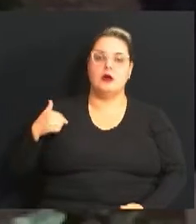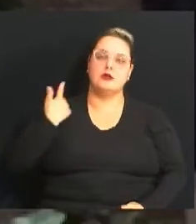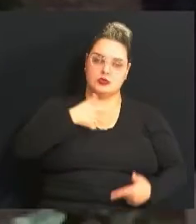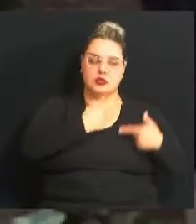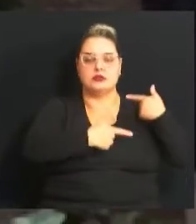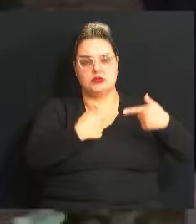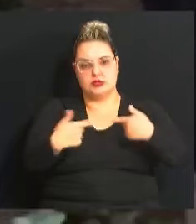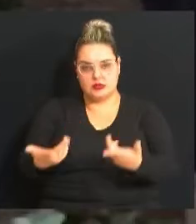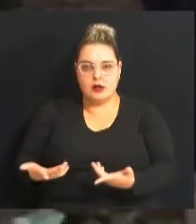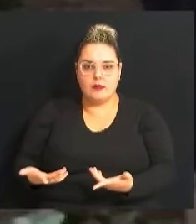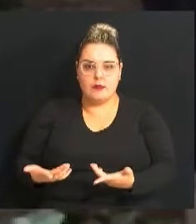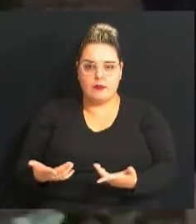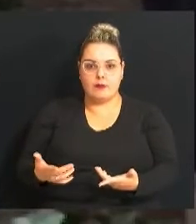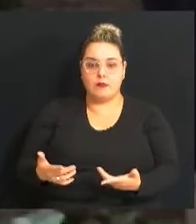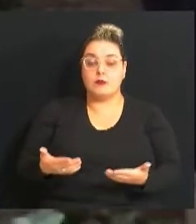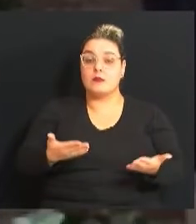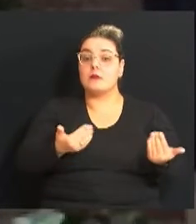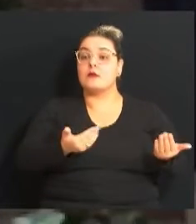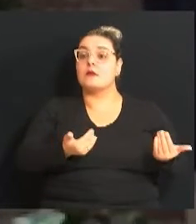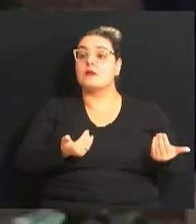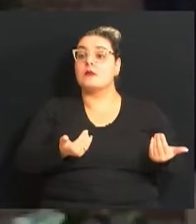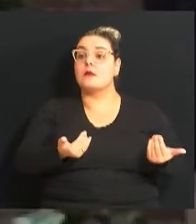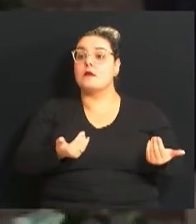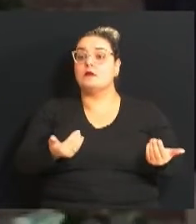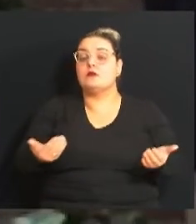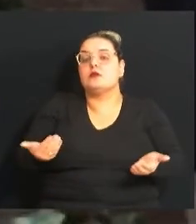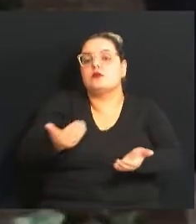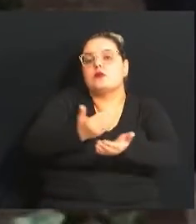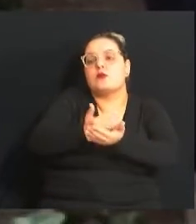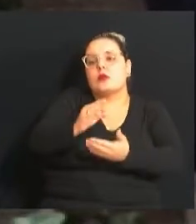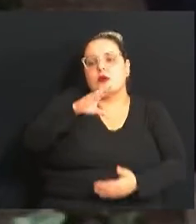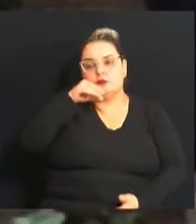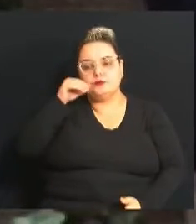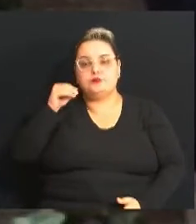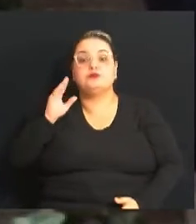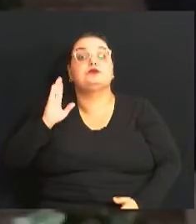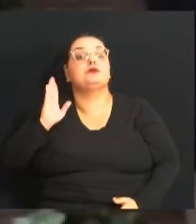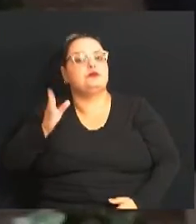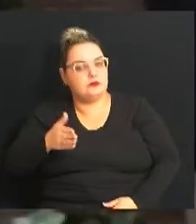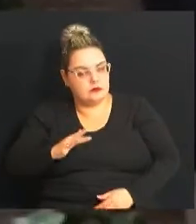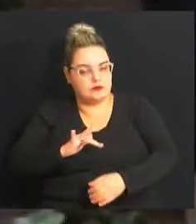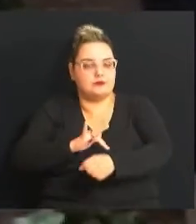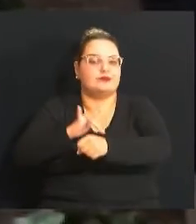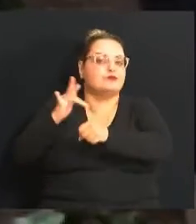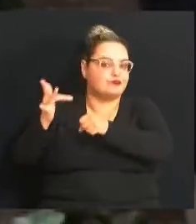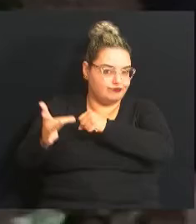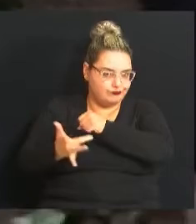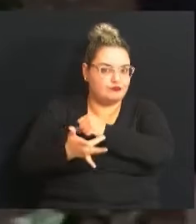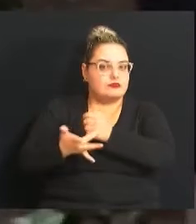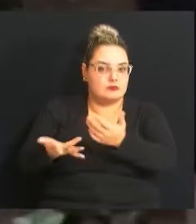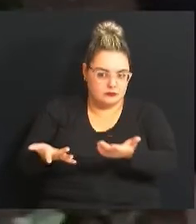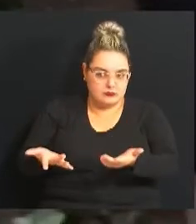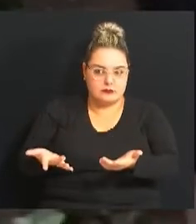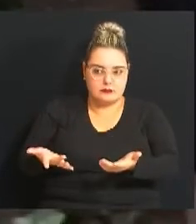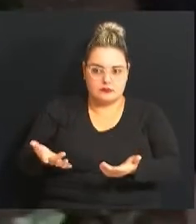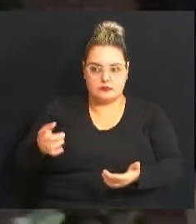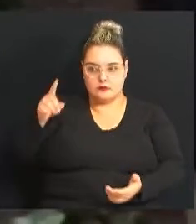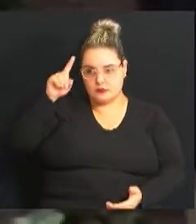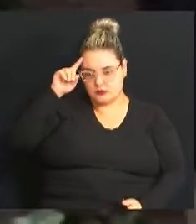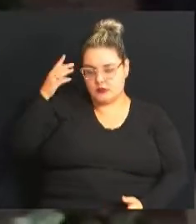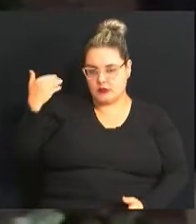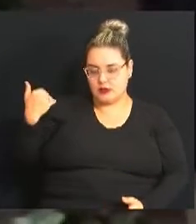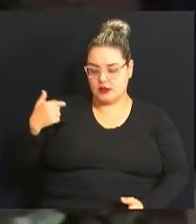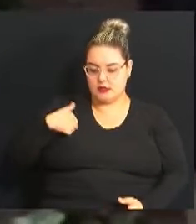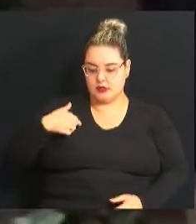que entraram na pré-adolescência já com as redes sociais. Que esses dias um jovem que eu